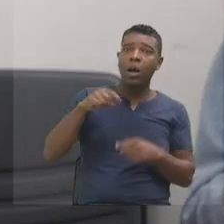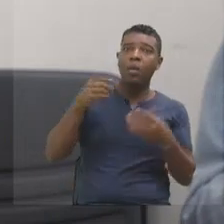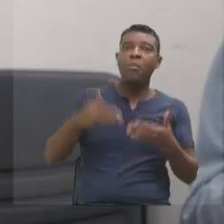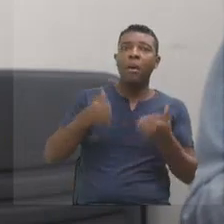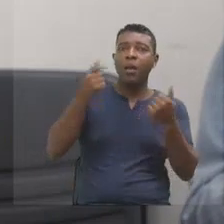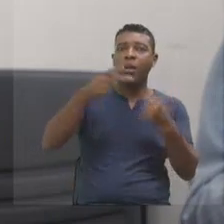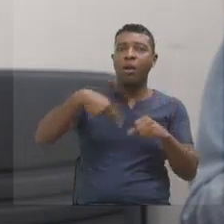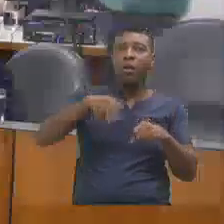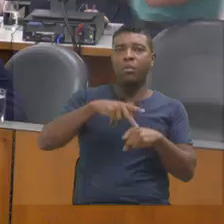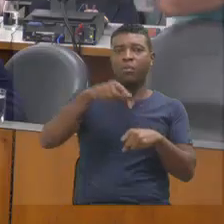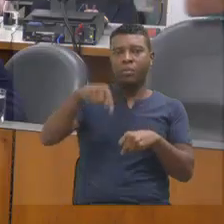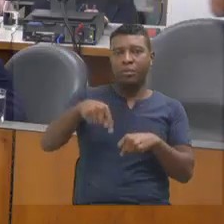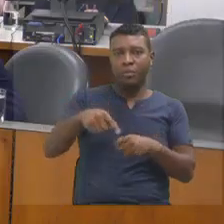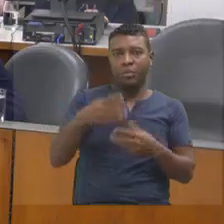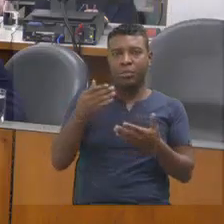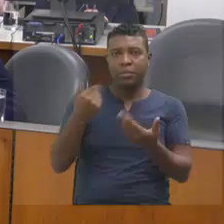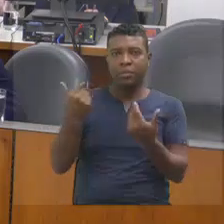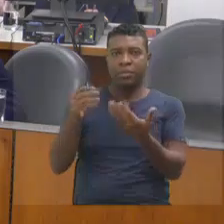país